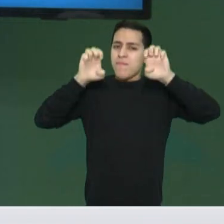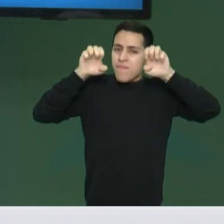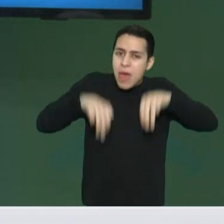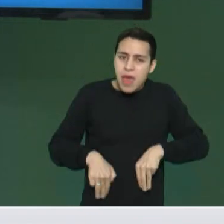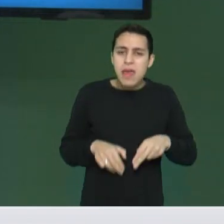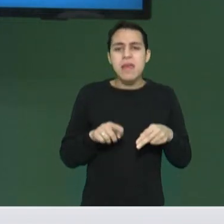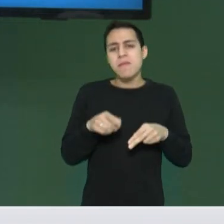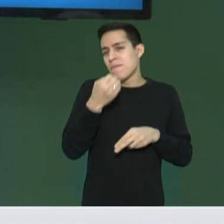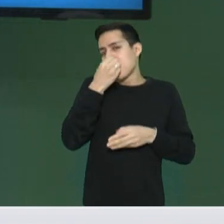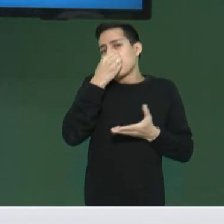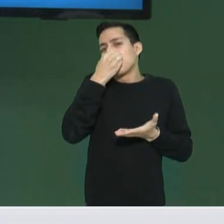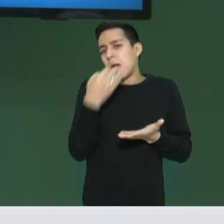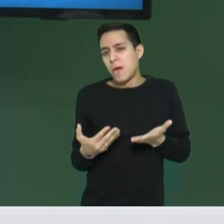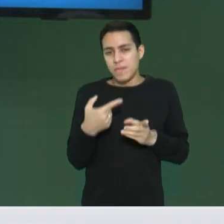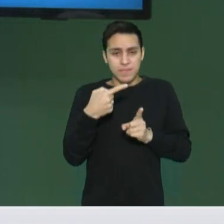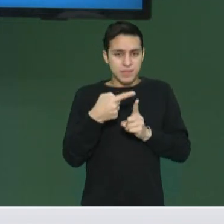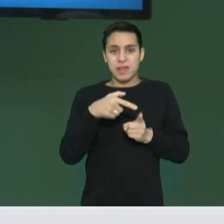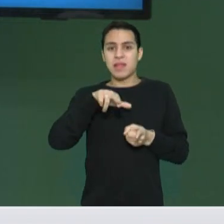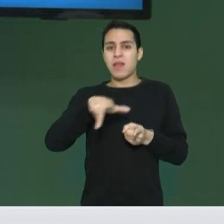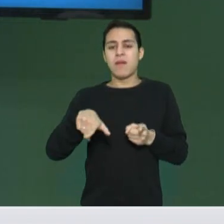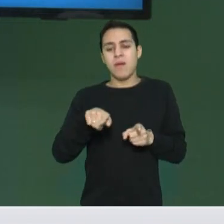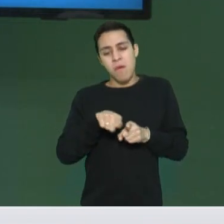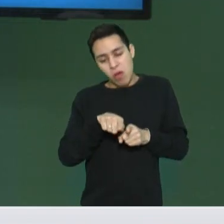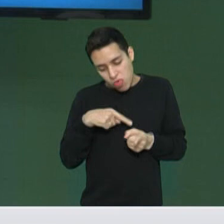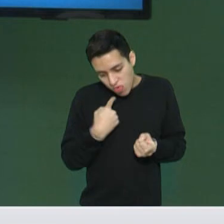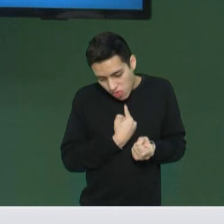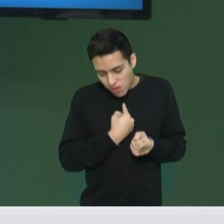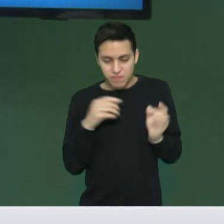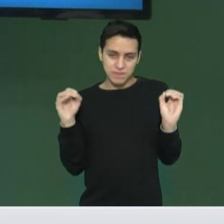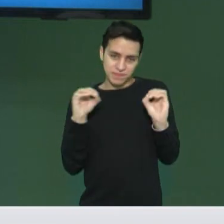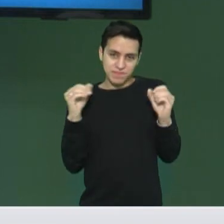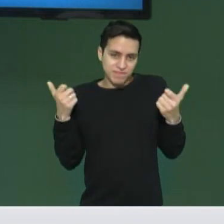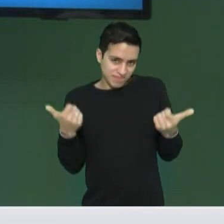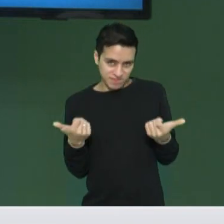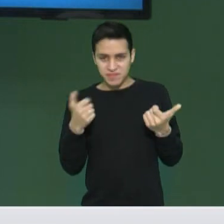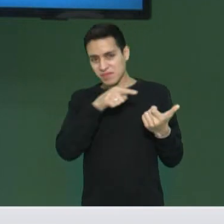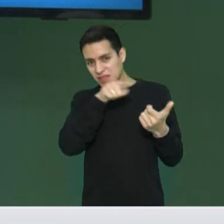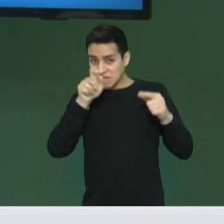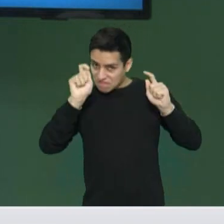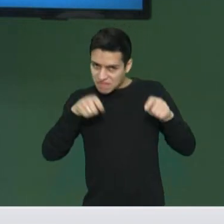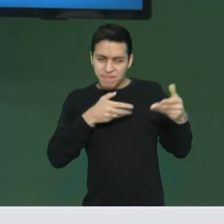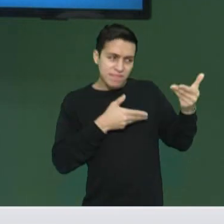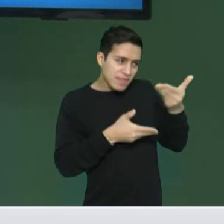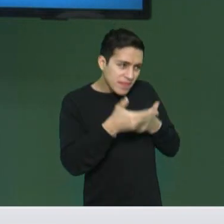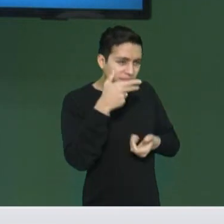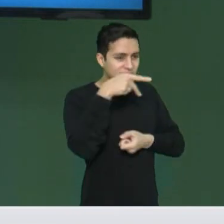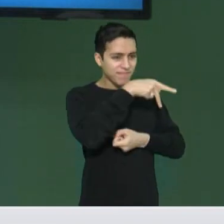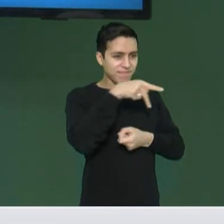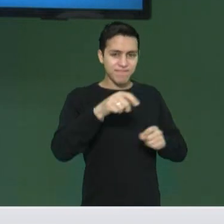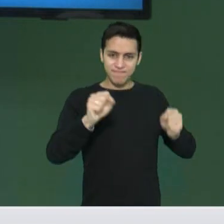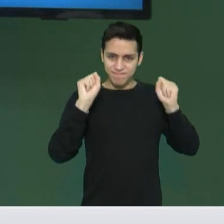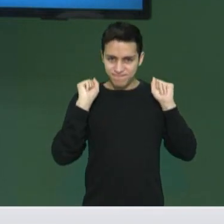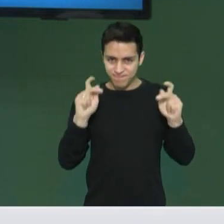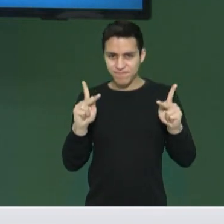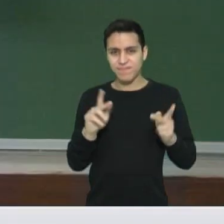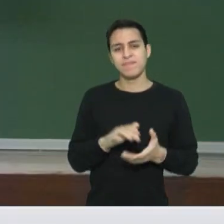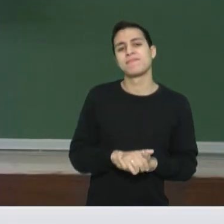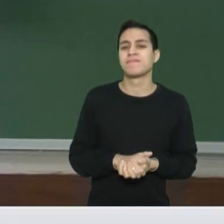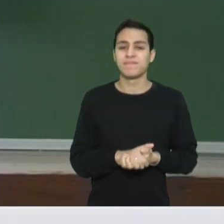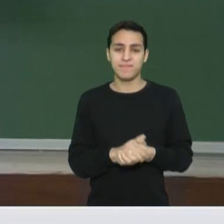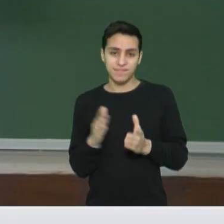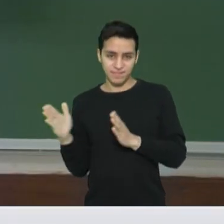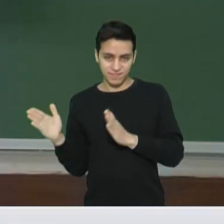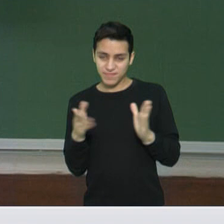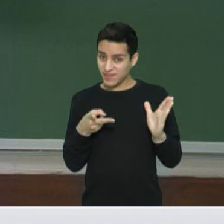bom, né? Porque a gente aí não se sente falando sozinho. Então, se possível, interaja com o seu professor, tá bom? Bom, vamos